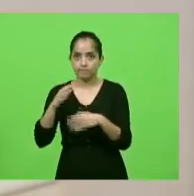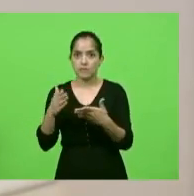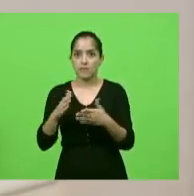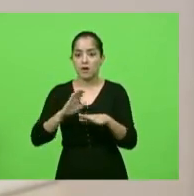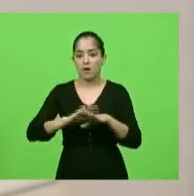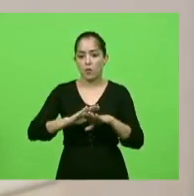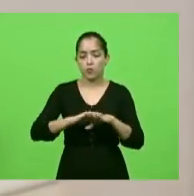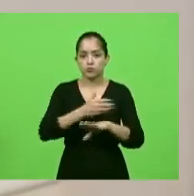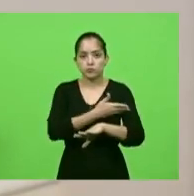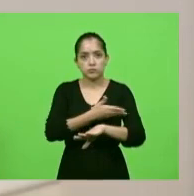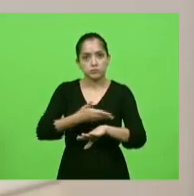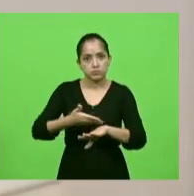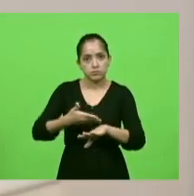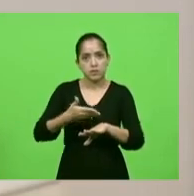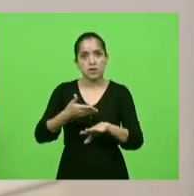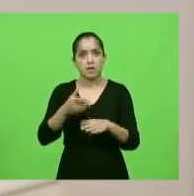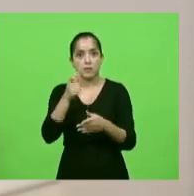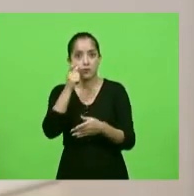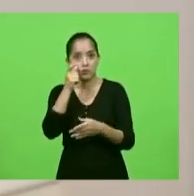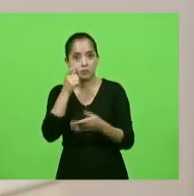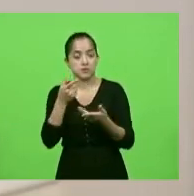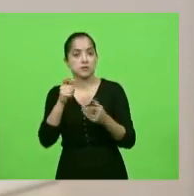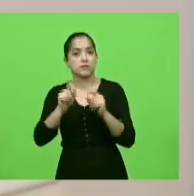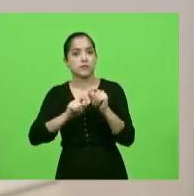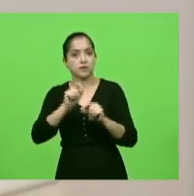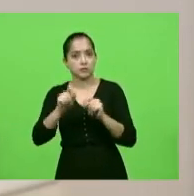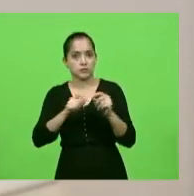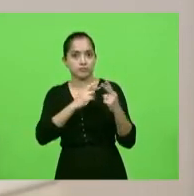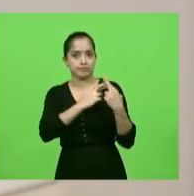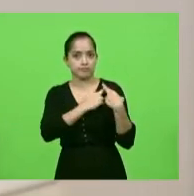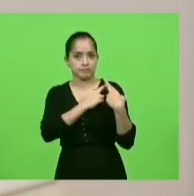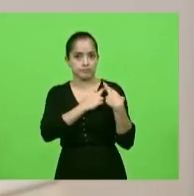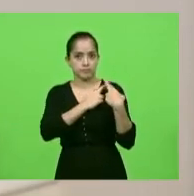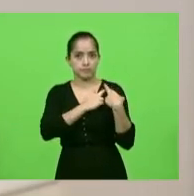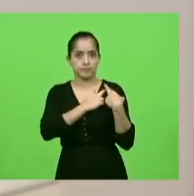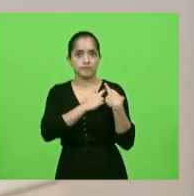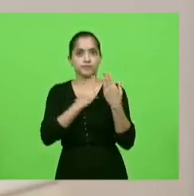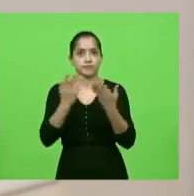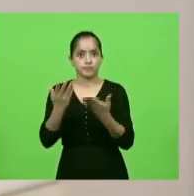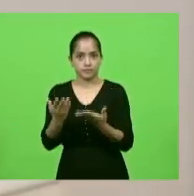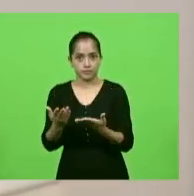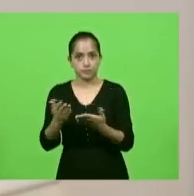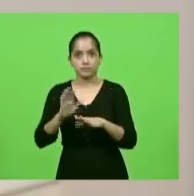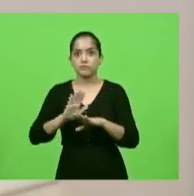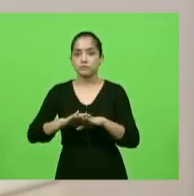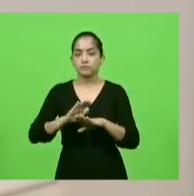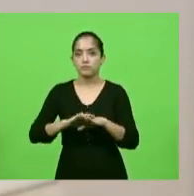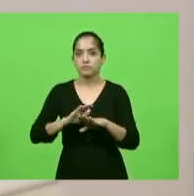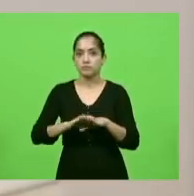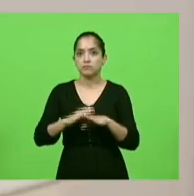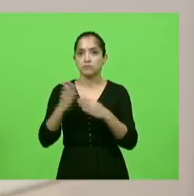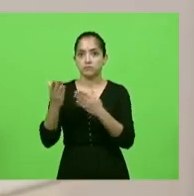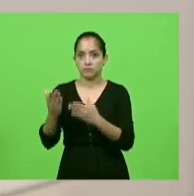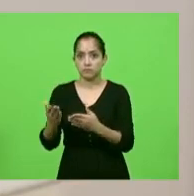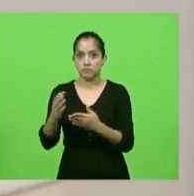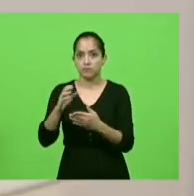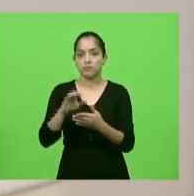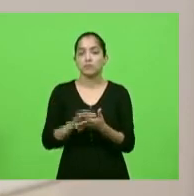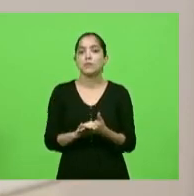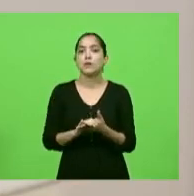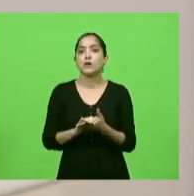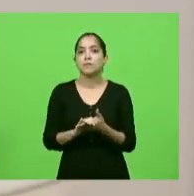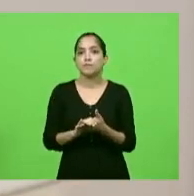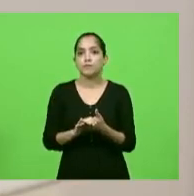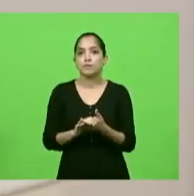deve ser observada pelos governantes é didaticamente referida pelo doutrinador Ives Gandra da Silva Martins, em sua obra